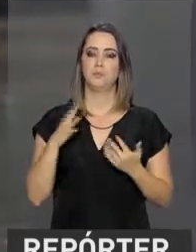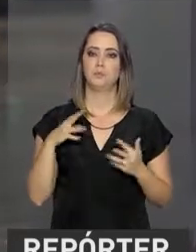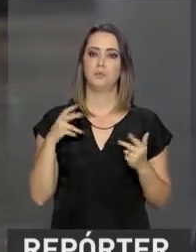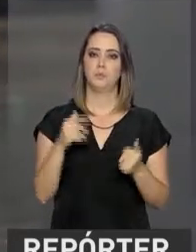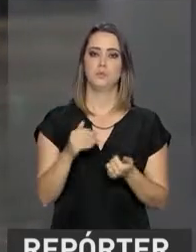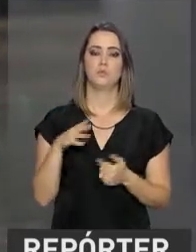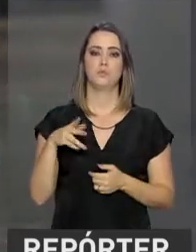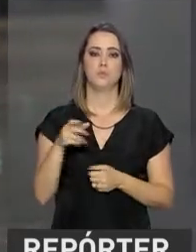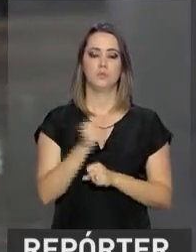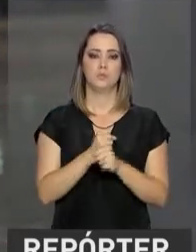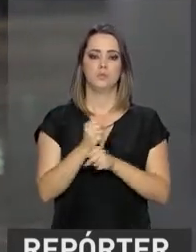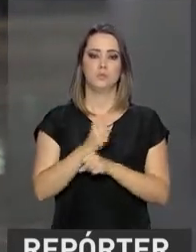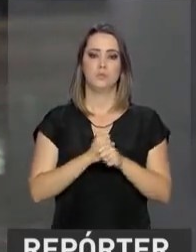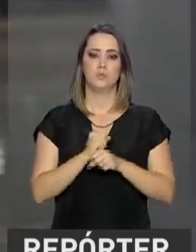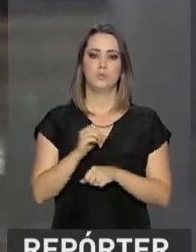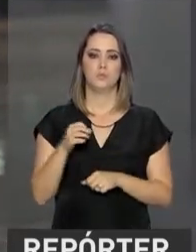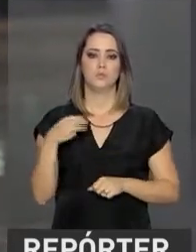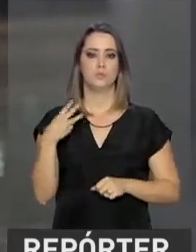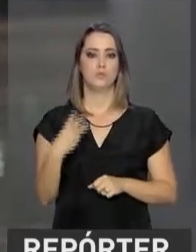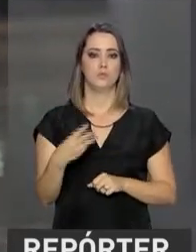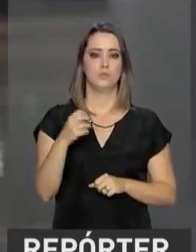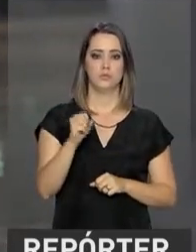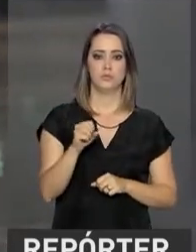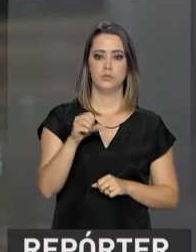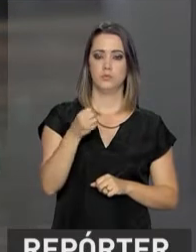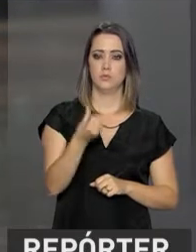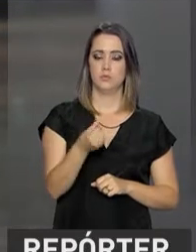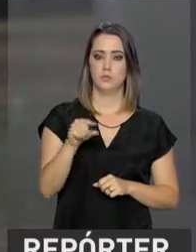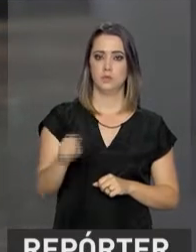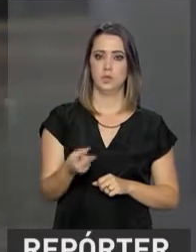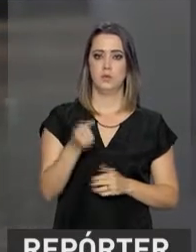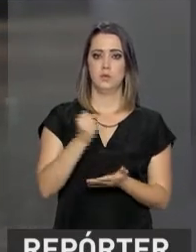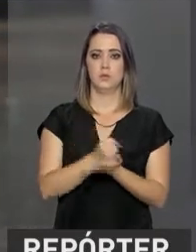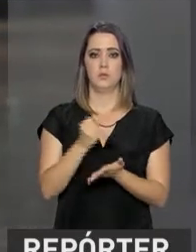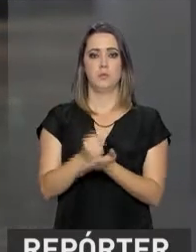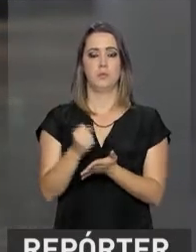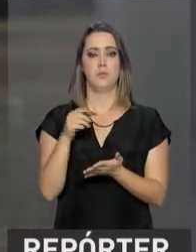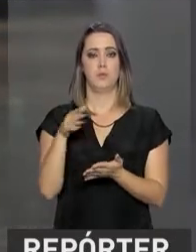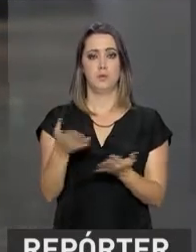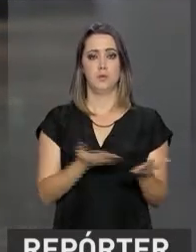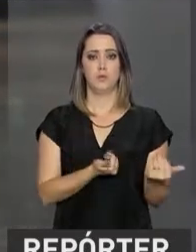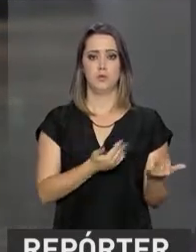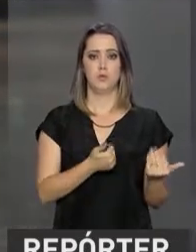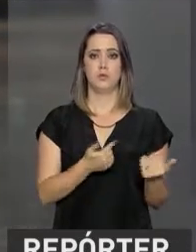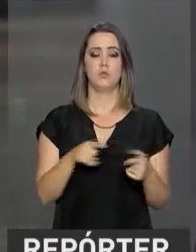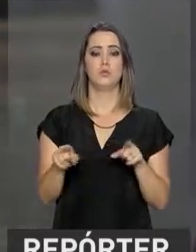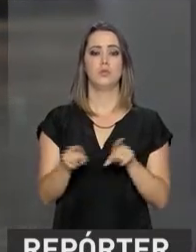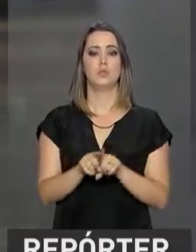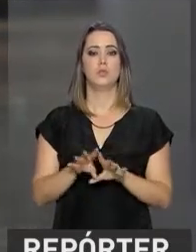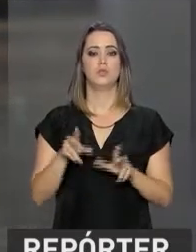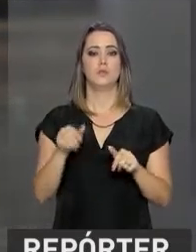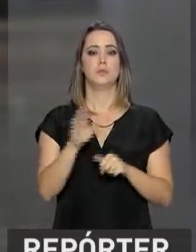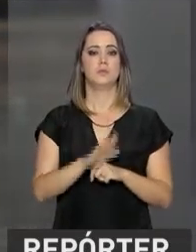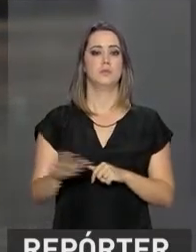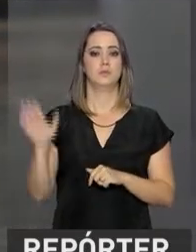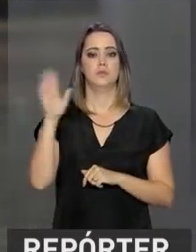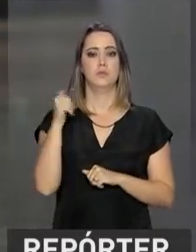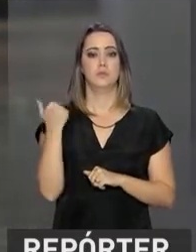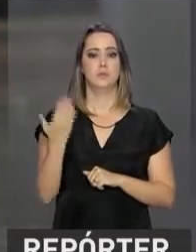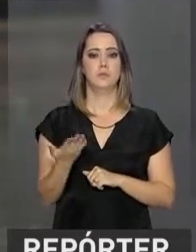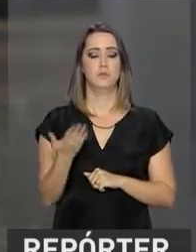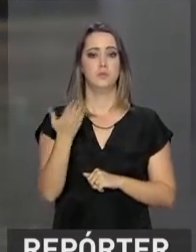todo em todo o ano passado foram cerca de 386 mil contratações de jovens aprendizes em todo o país